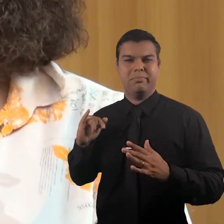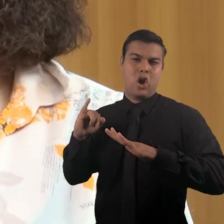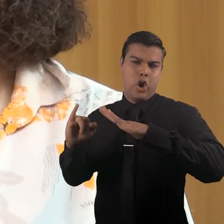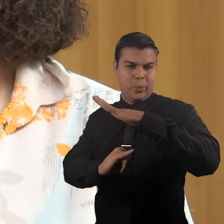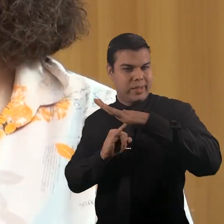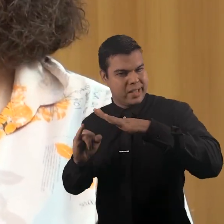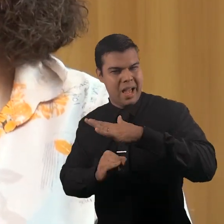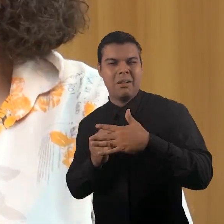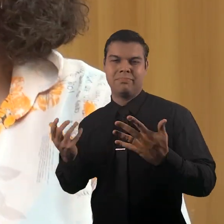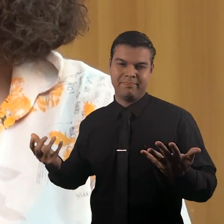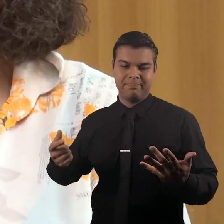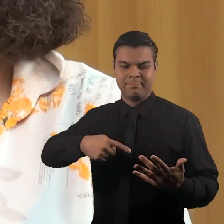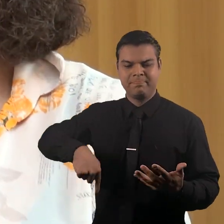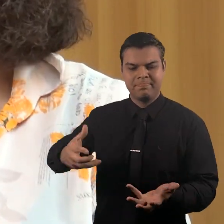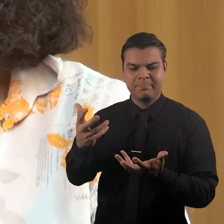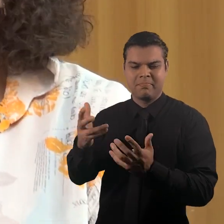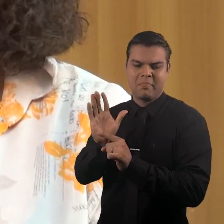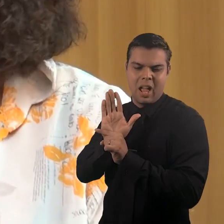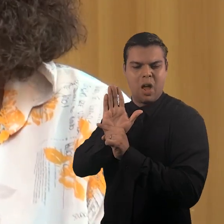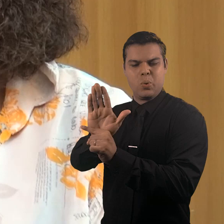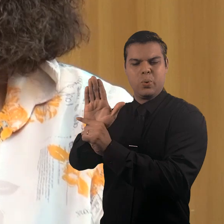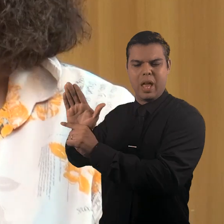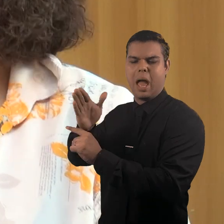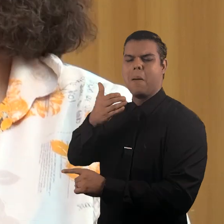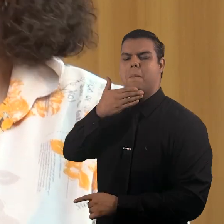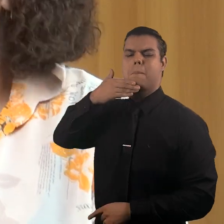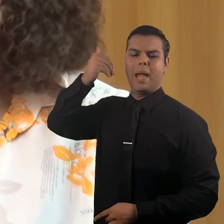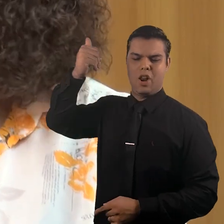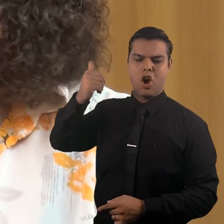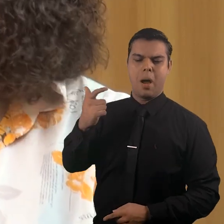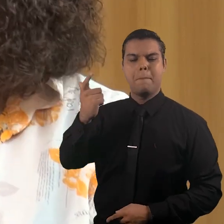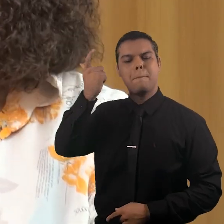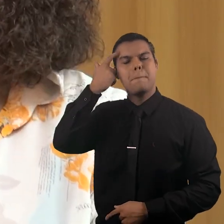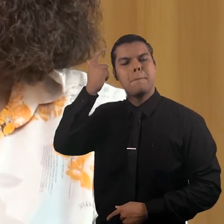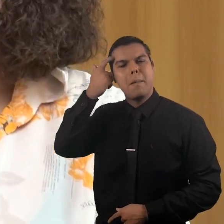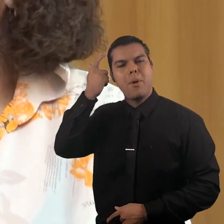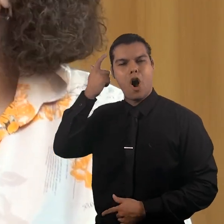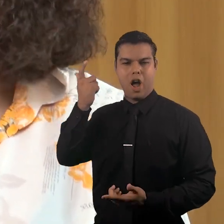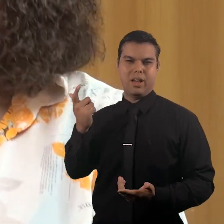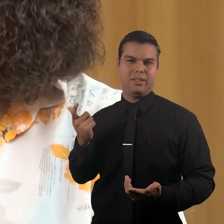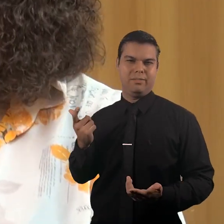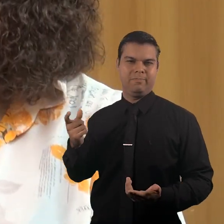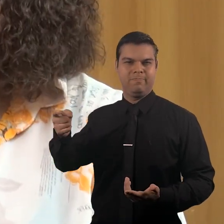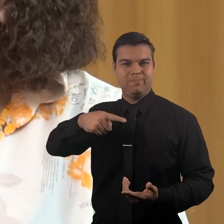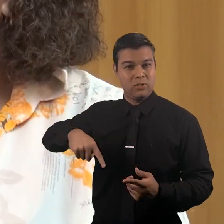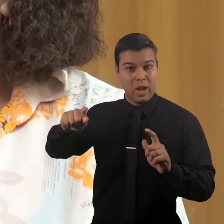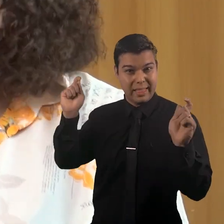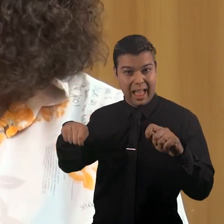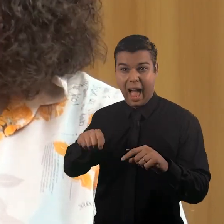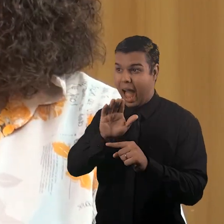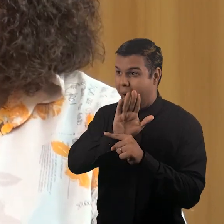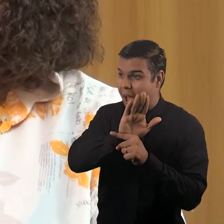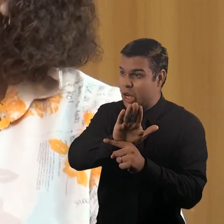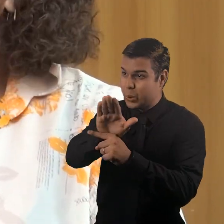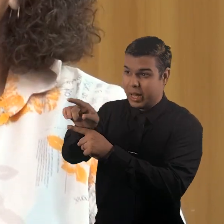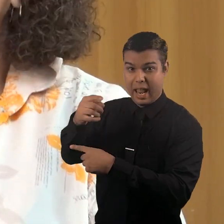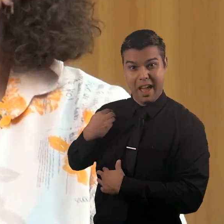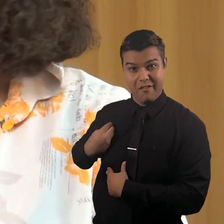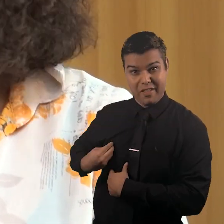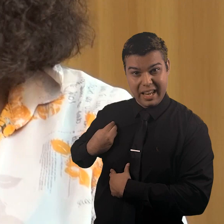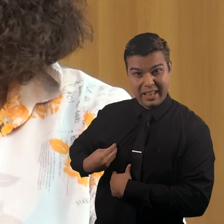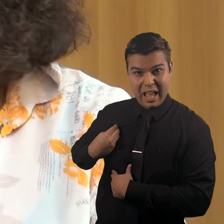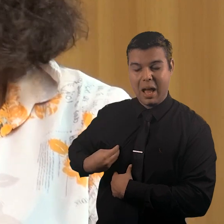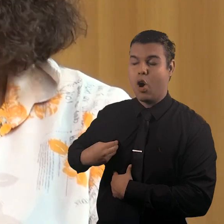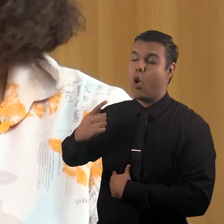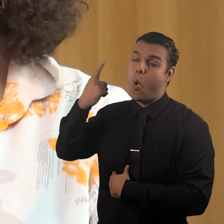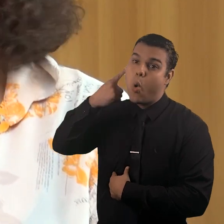instituição. E nós queremos dar o nosso melhor, as nossas melhores memórias. Se a gente puder dar para aquele paciente o